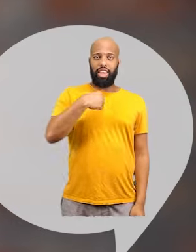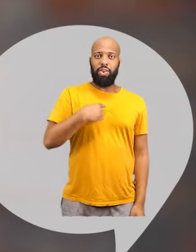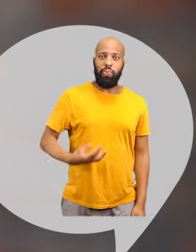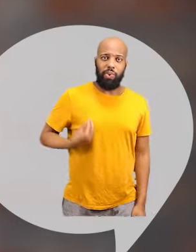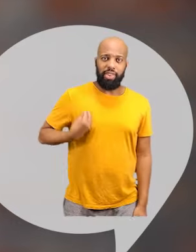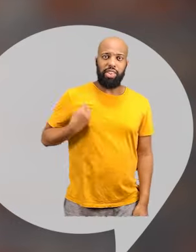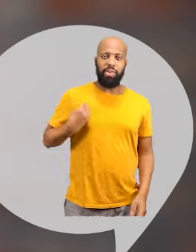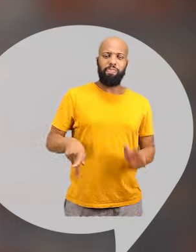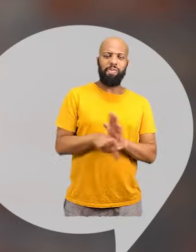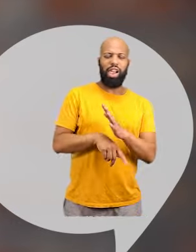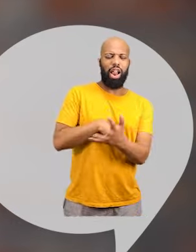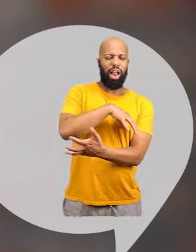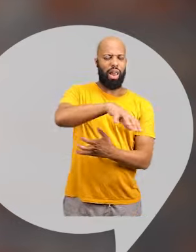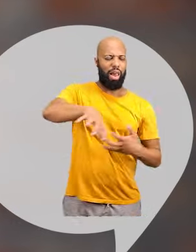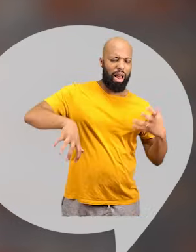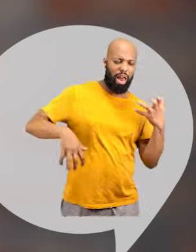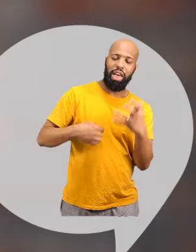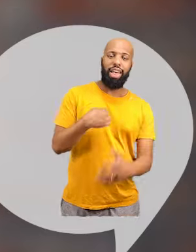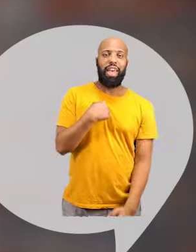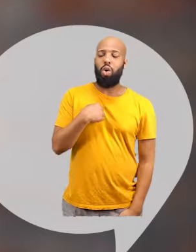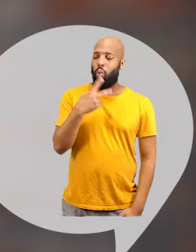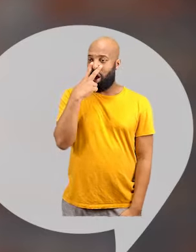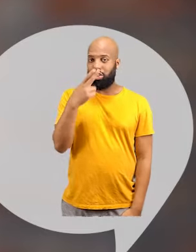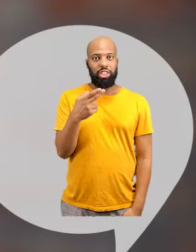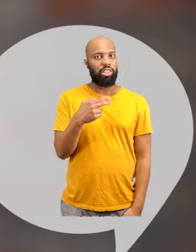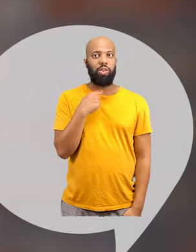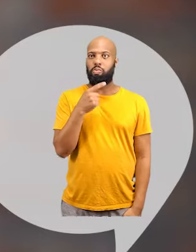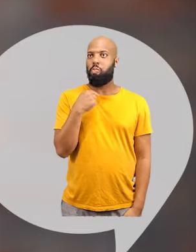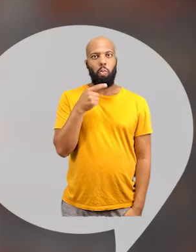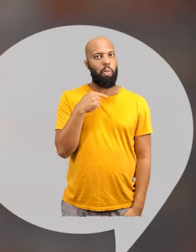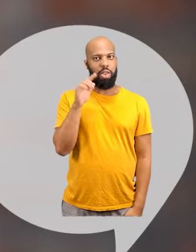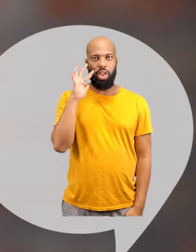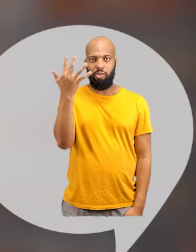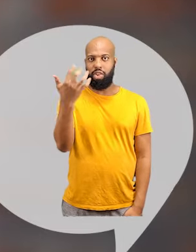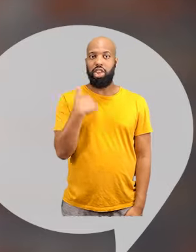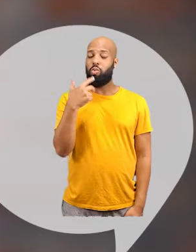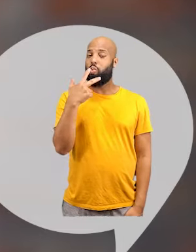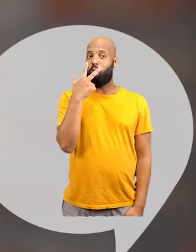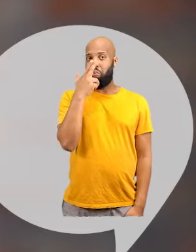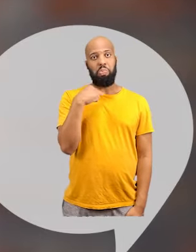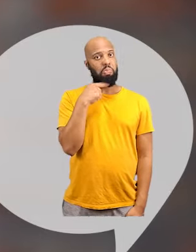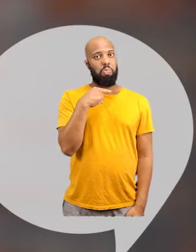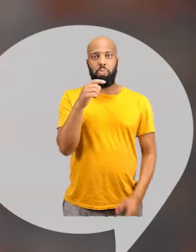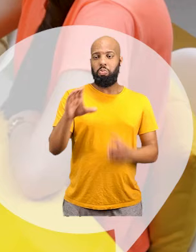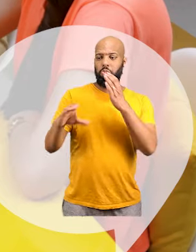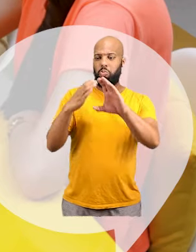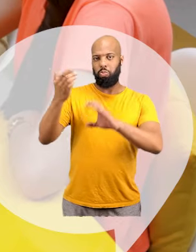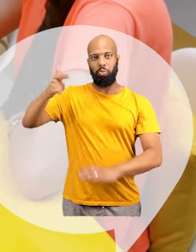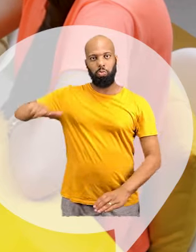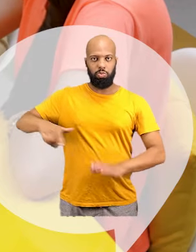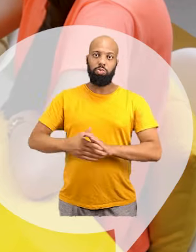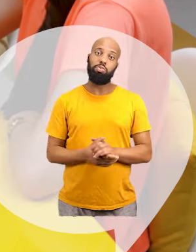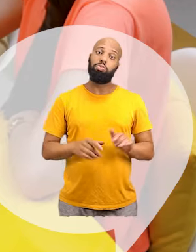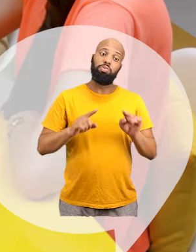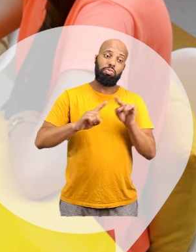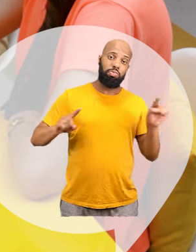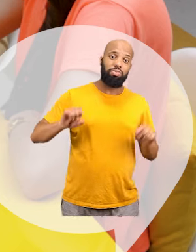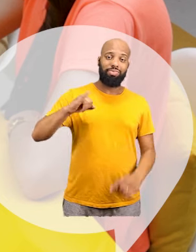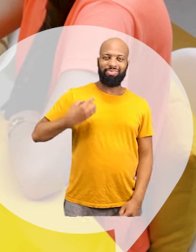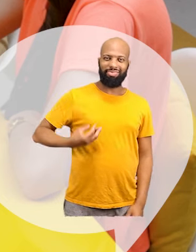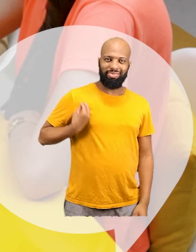no meio desse furacãozão eu não achei que só tinha saído sabe eu não achei que eu ia voltar eu não achei que eu ia conseguir cantar de novo mas